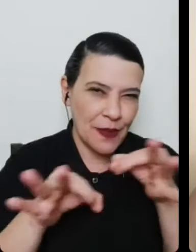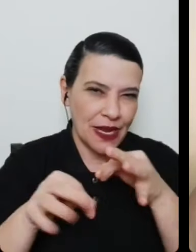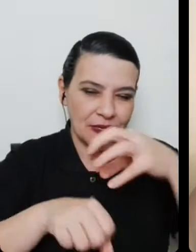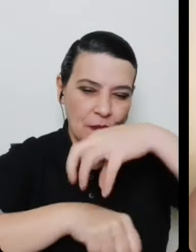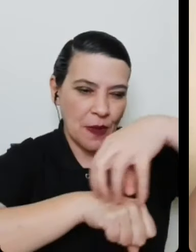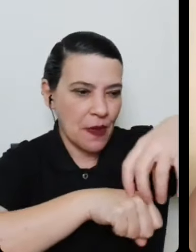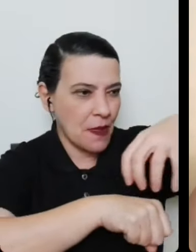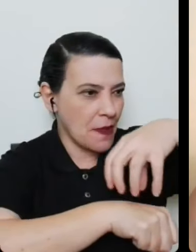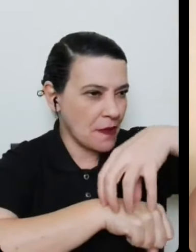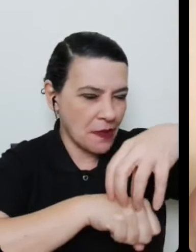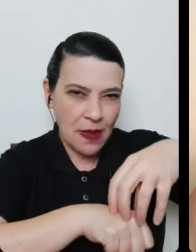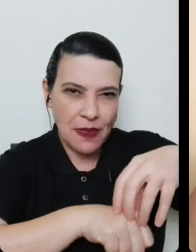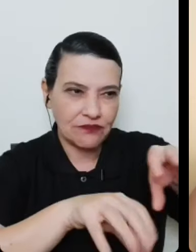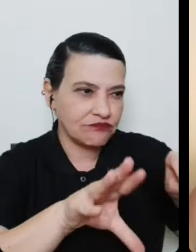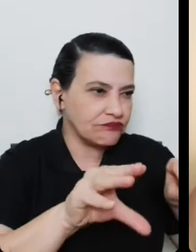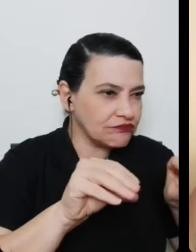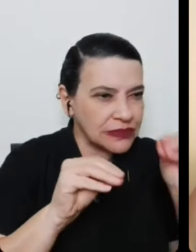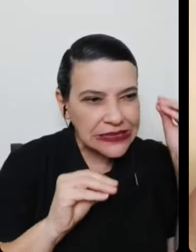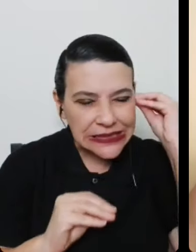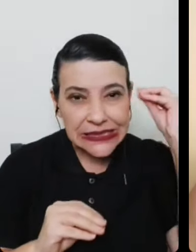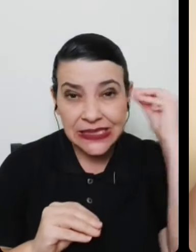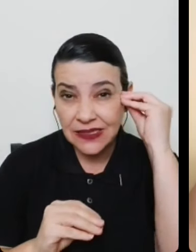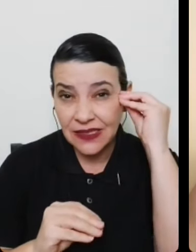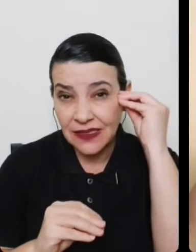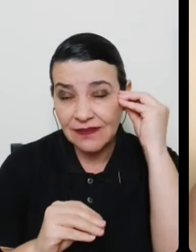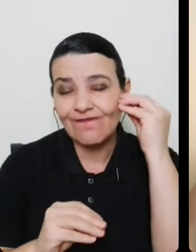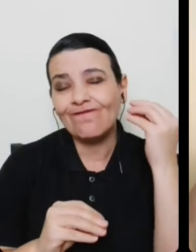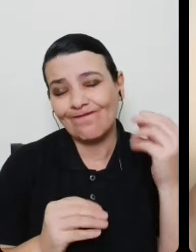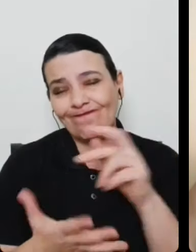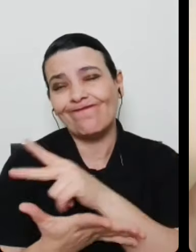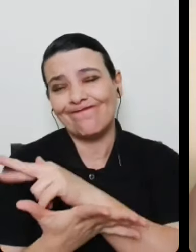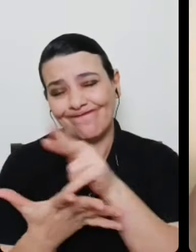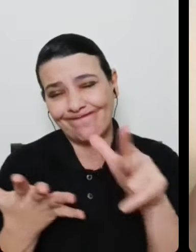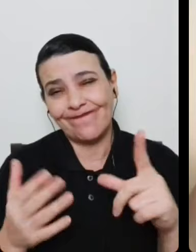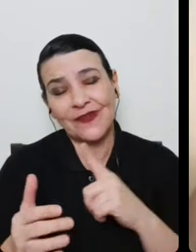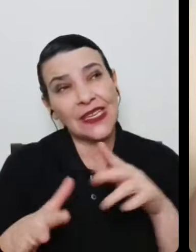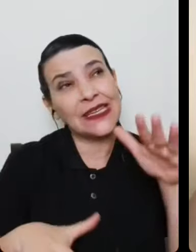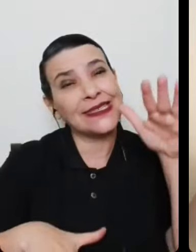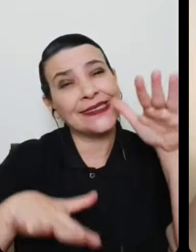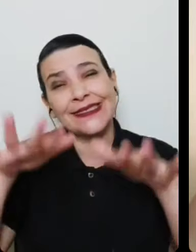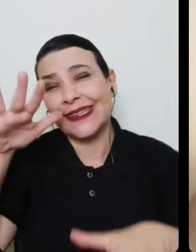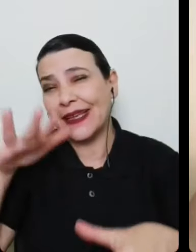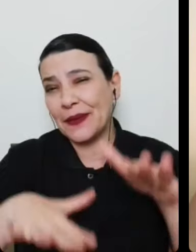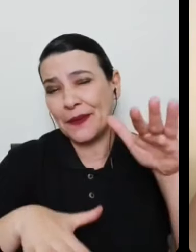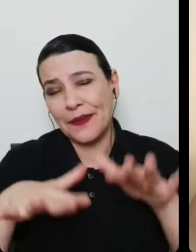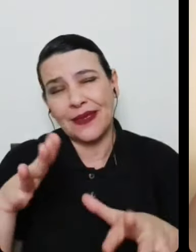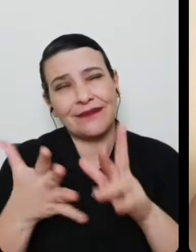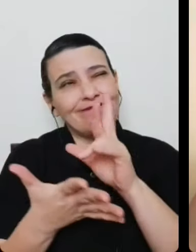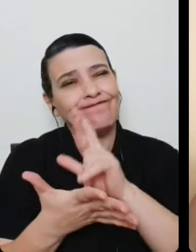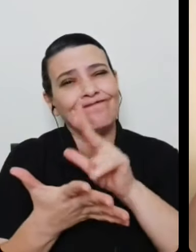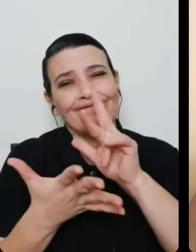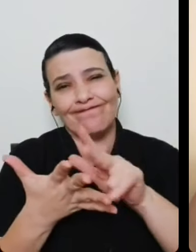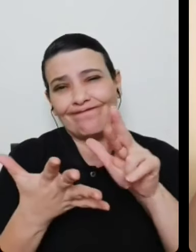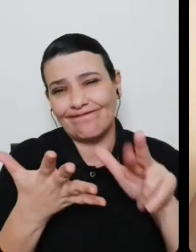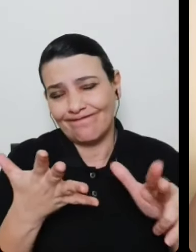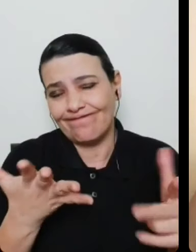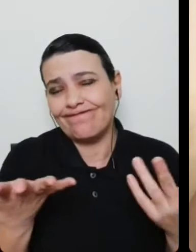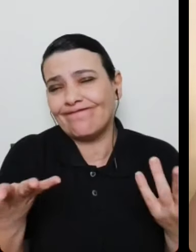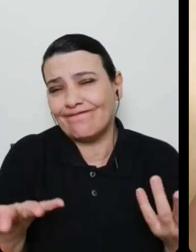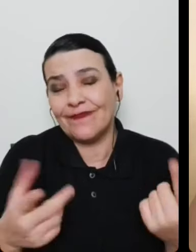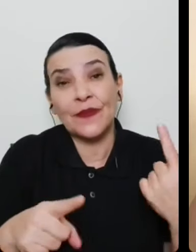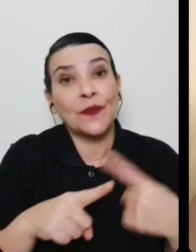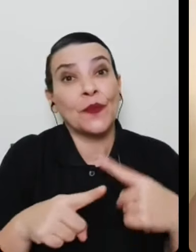colocam, elas é um mundo, porque depende de muita coisa para que